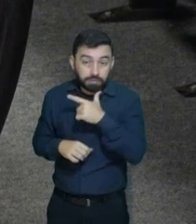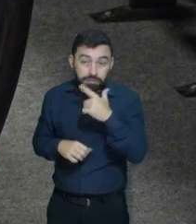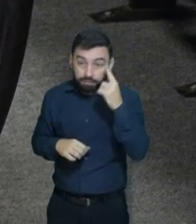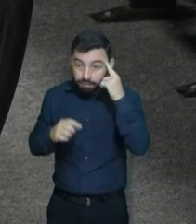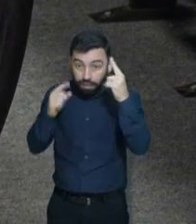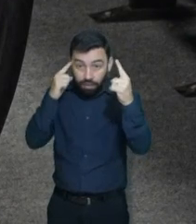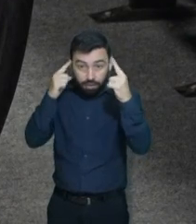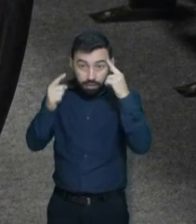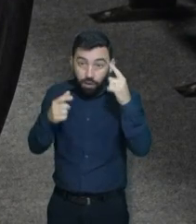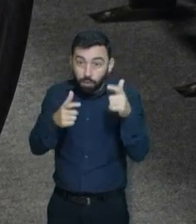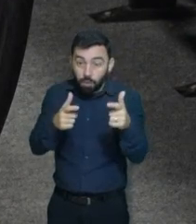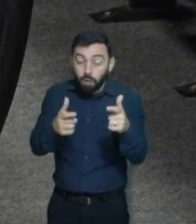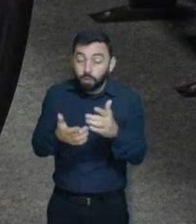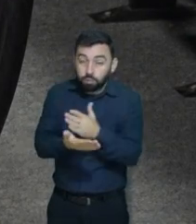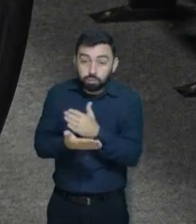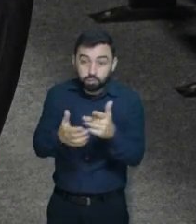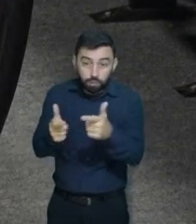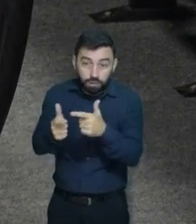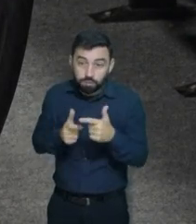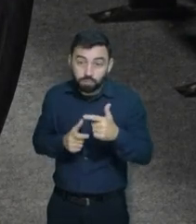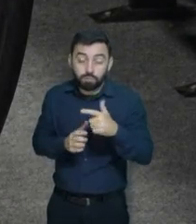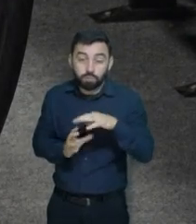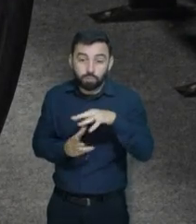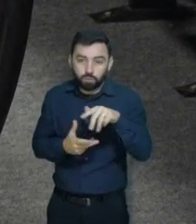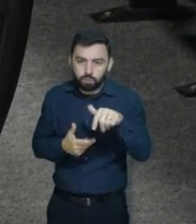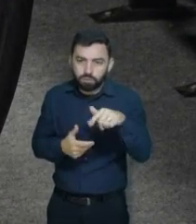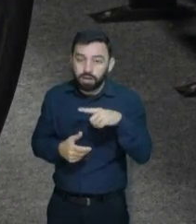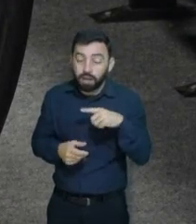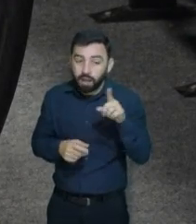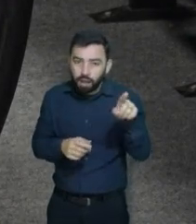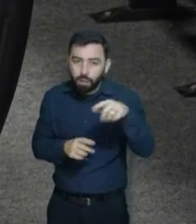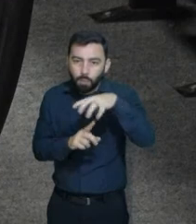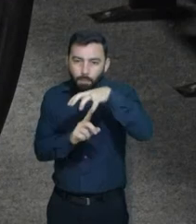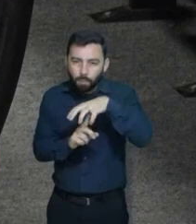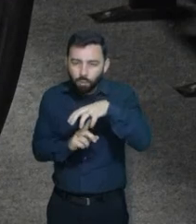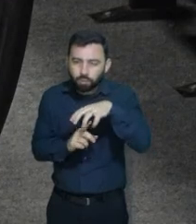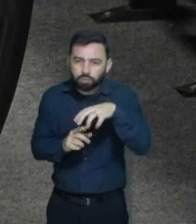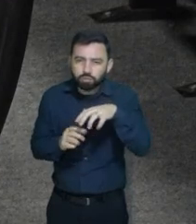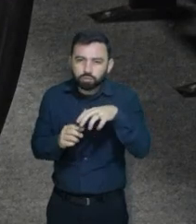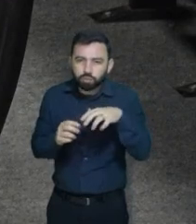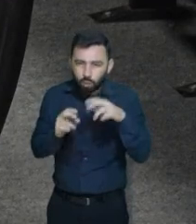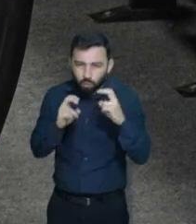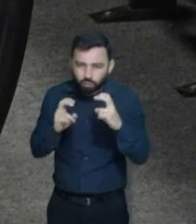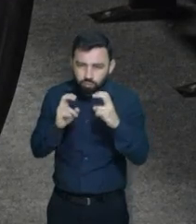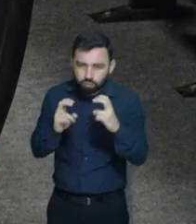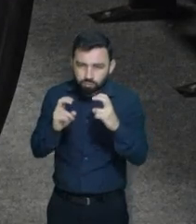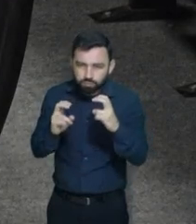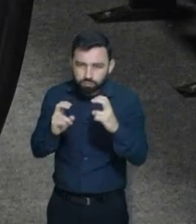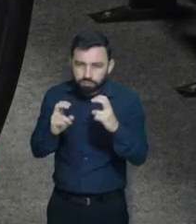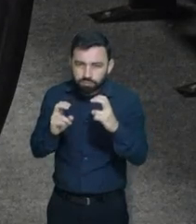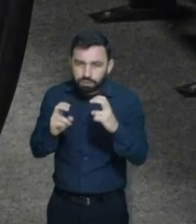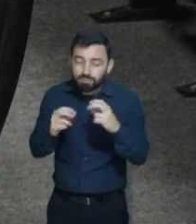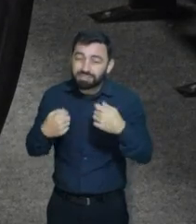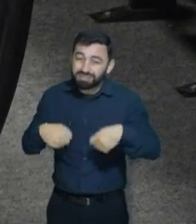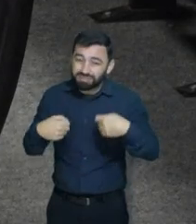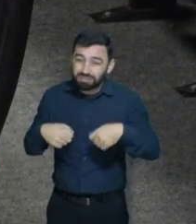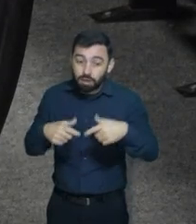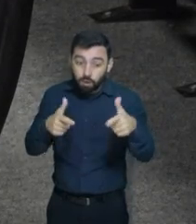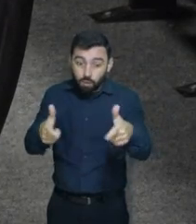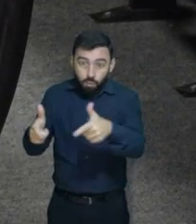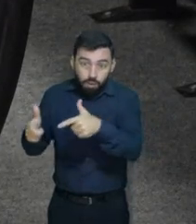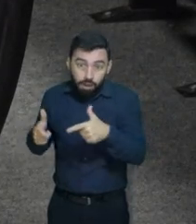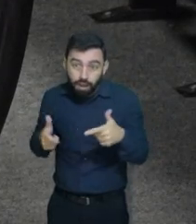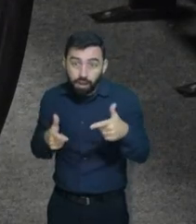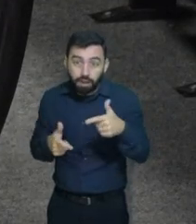emplacar essa ideia em alguns países do mundo, em ponto de ônibus, em Portugal, por exemplo, mas a gente precisa trazer para os espaços